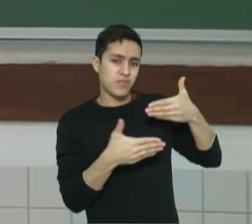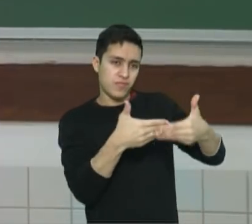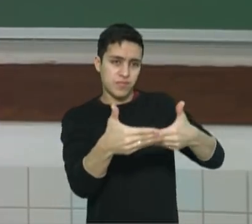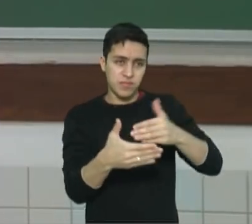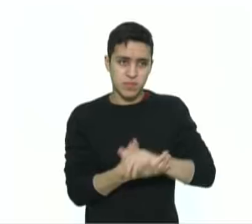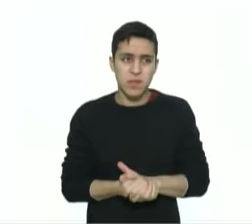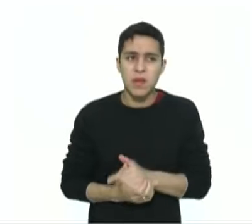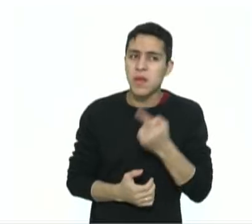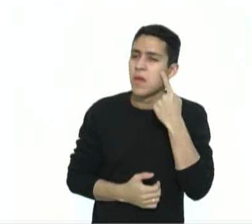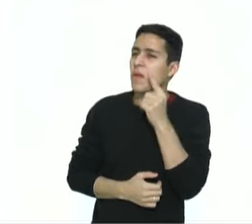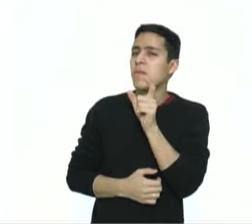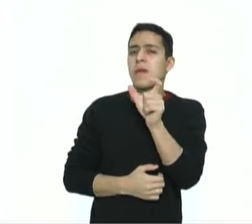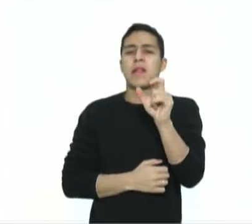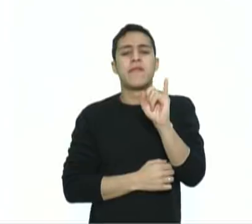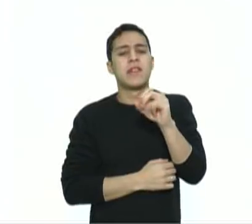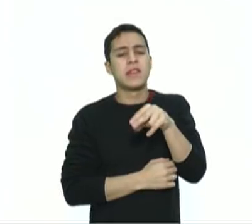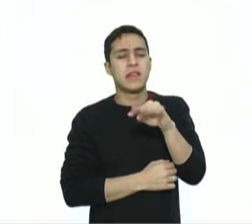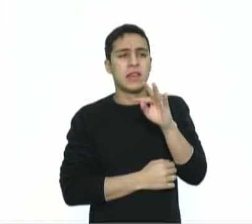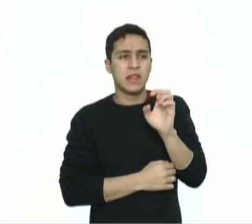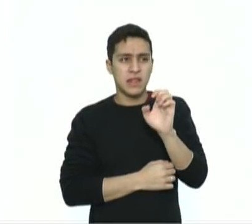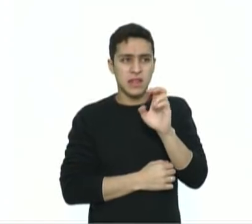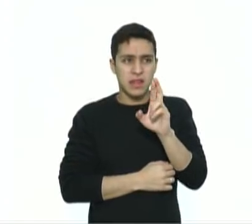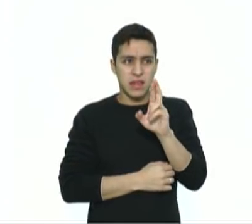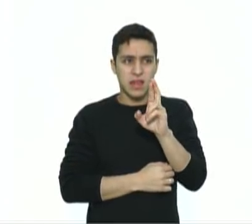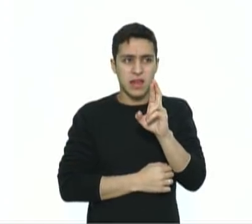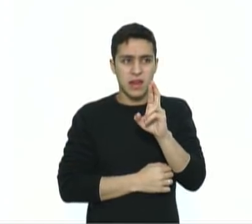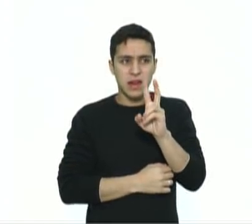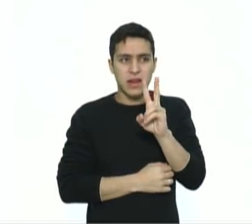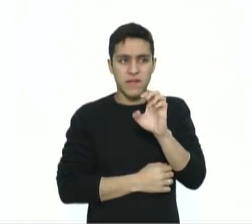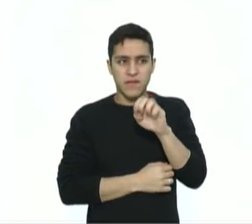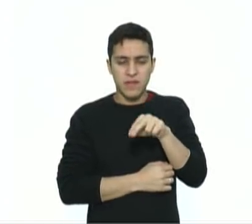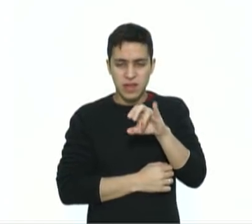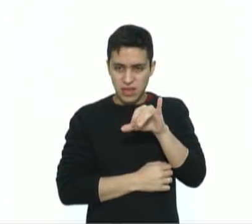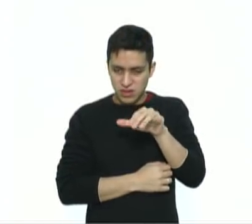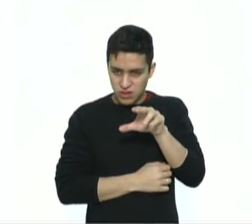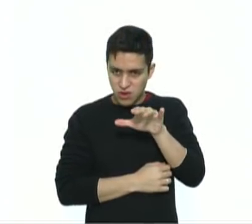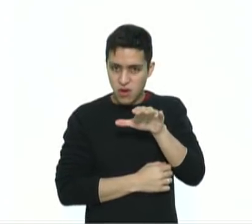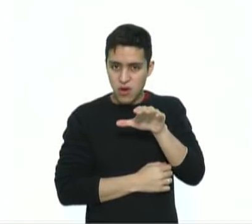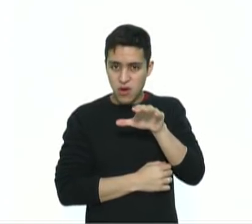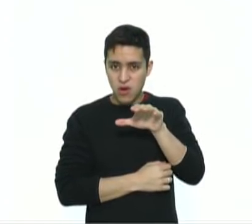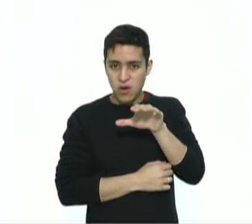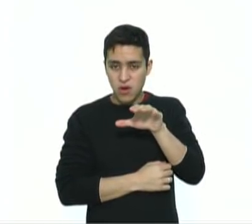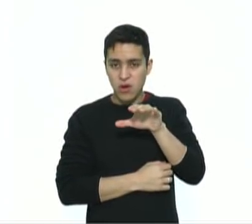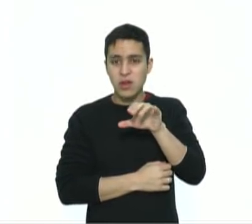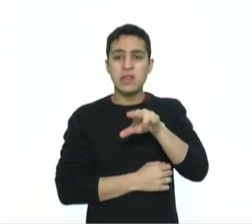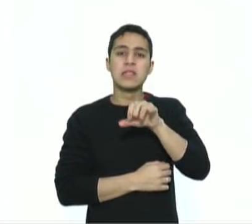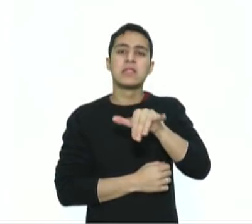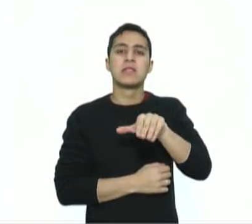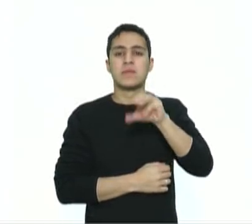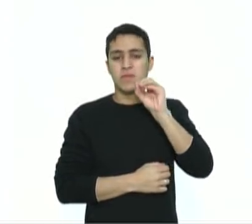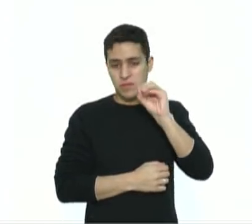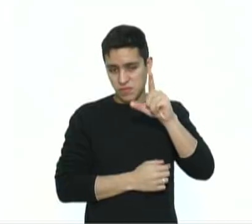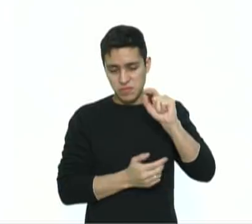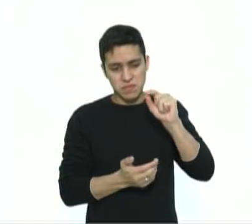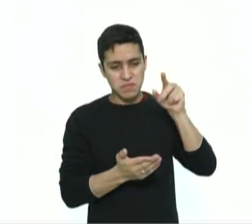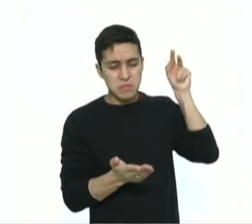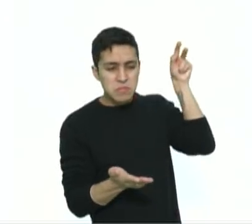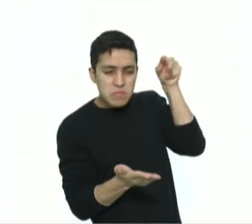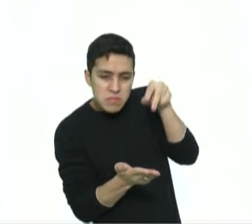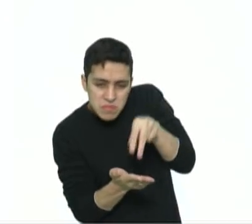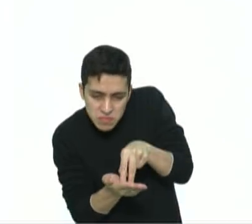título, que é o intervencionismo. O que é o intervencionismo? É essa situação de intervir. Num termo